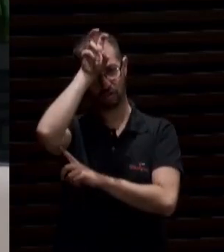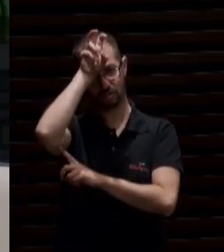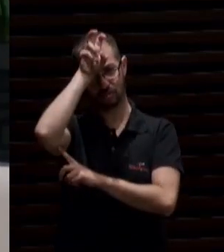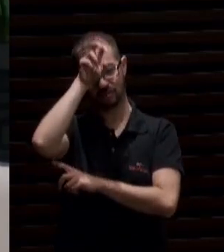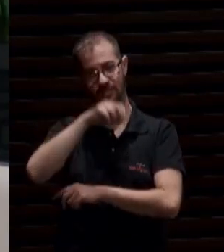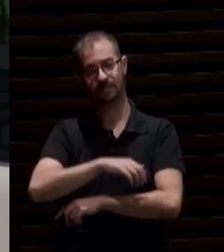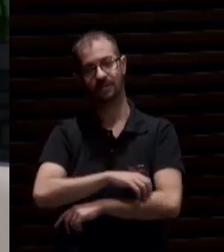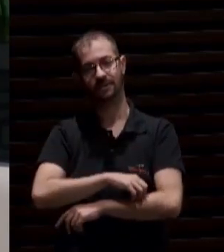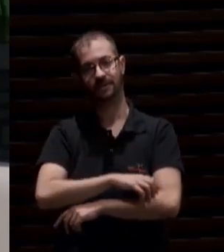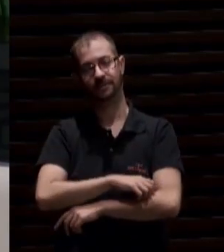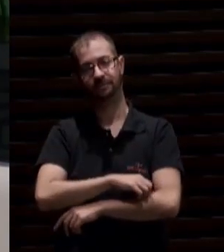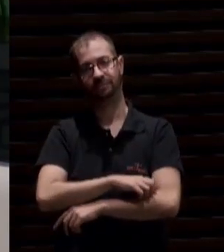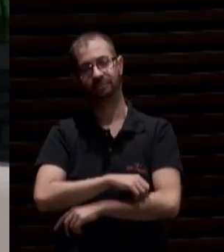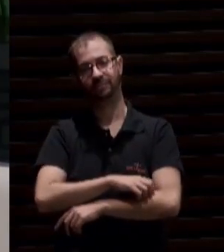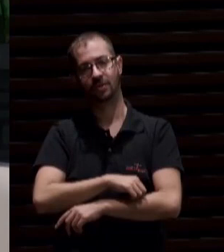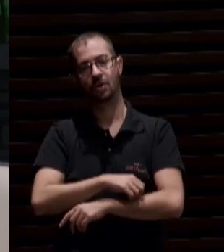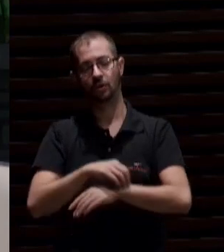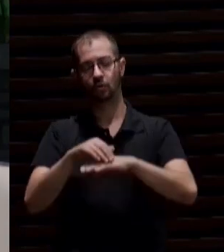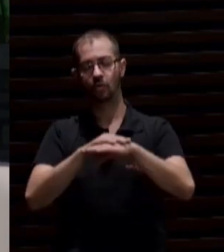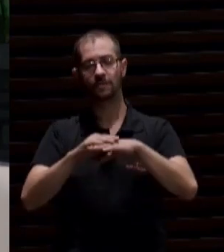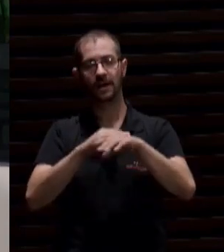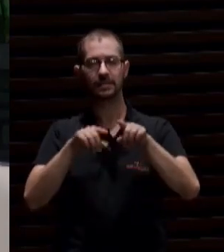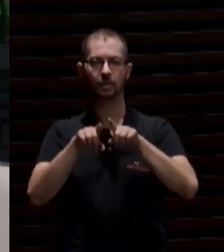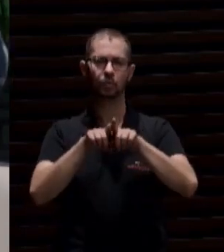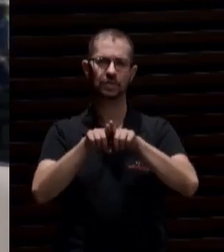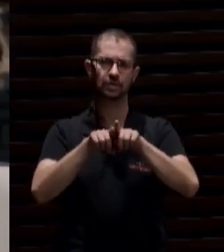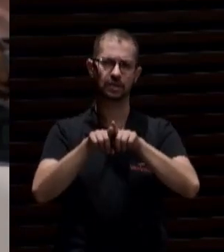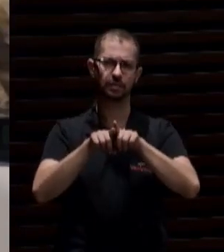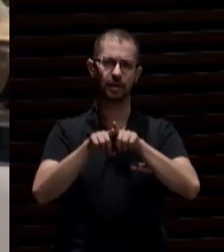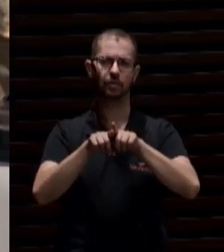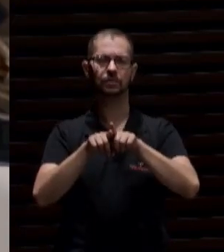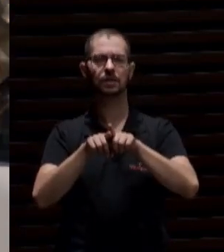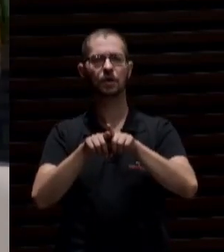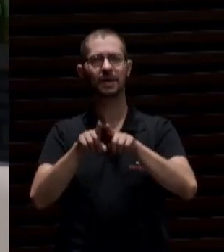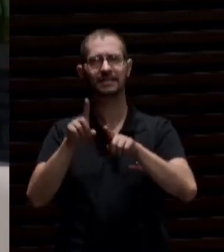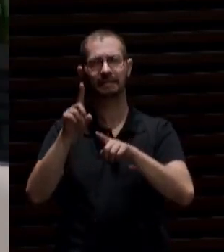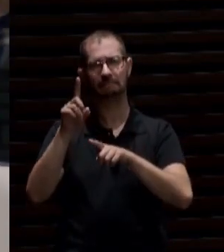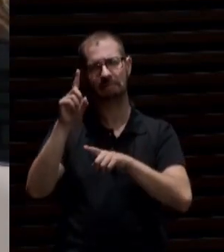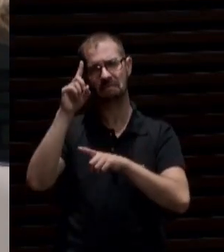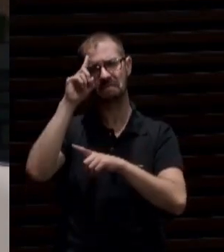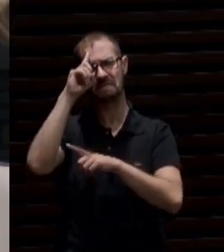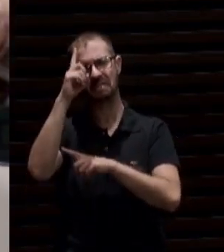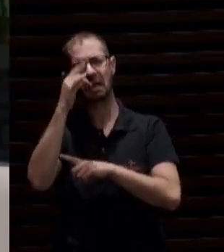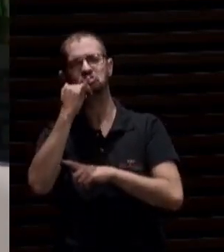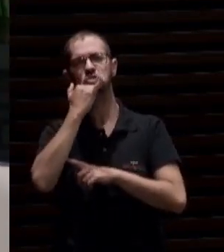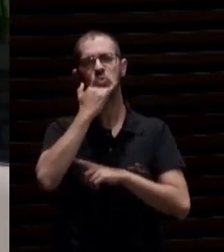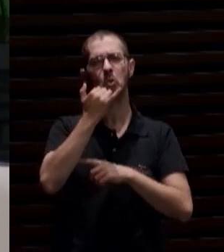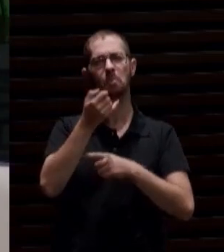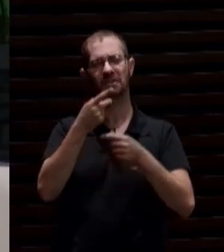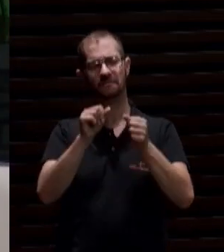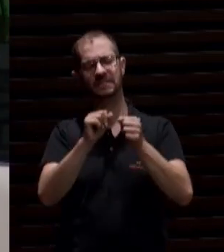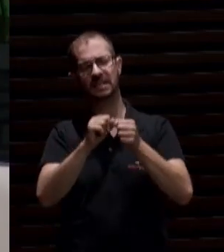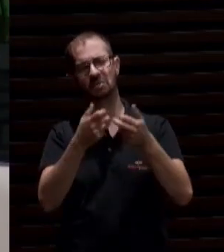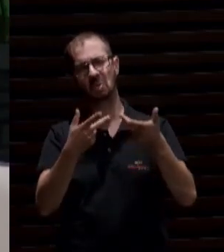capítulo 50, quando ele conversa com seus irmãos, os seus irmãos começam a inventar um tipo de desculpa para falar que eles fizeram sem querer o que fizeram ao vendê-lo para o